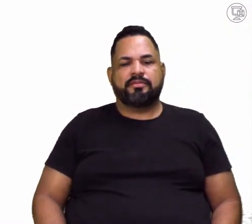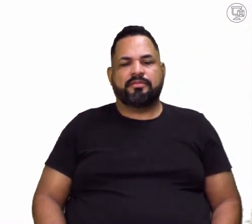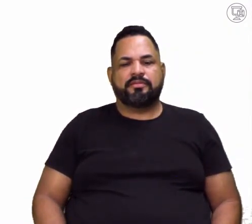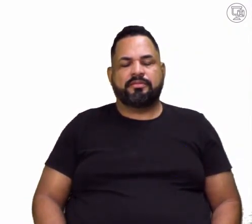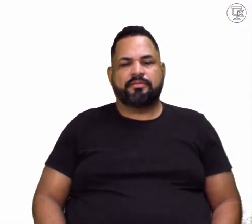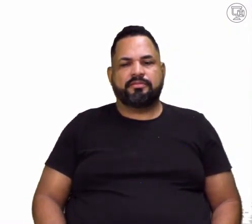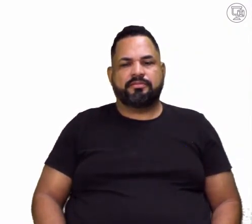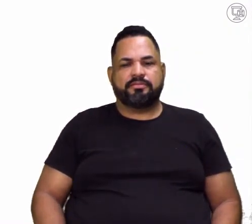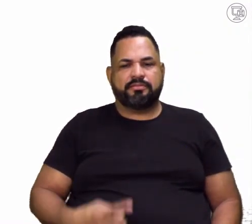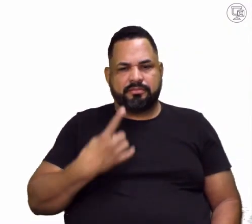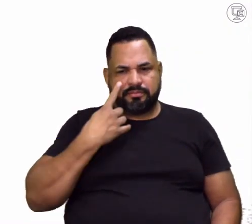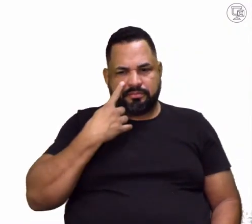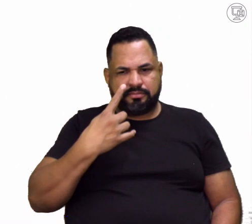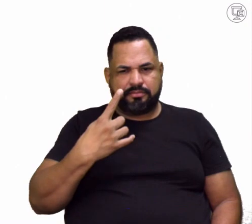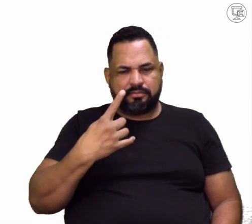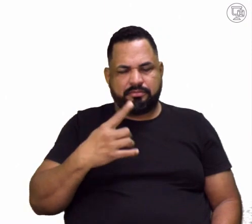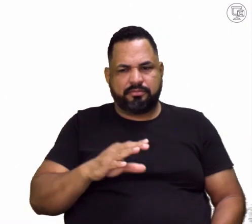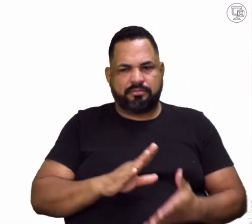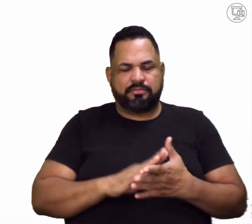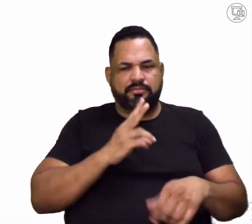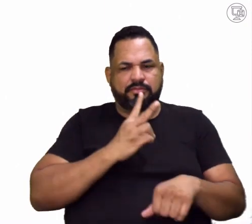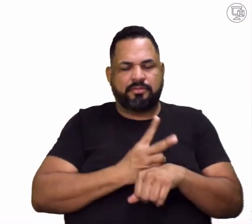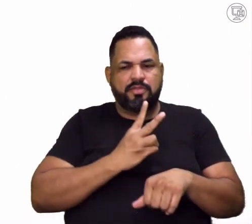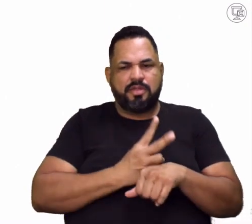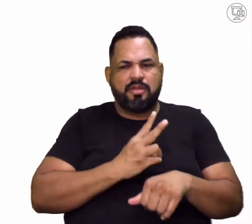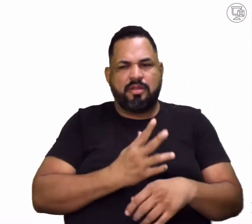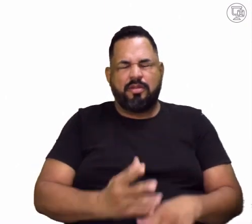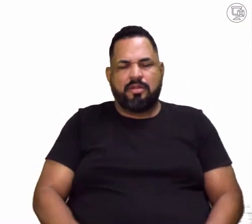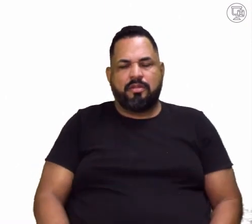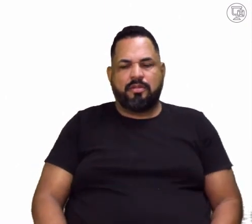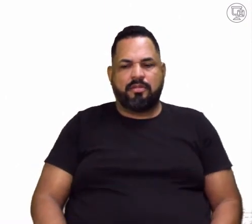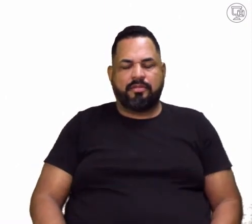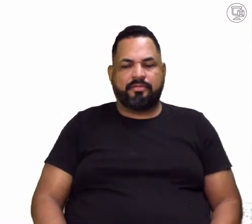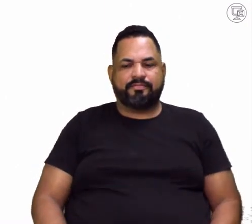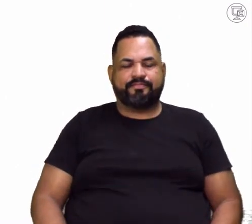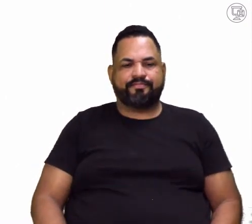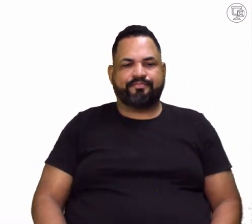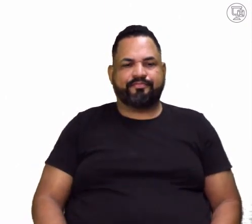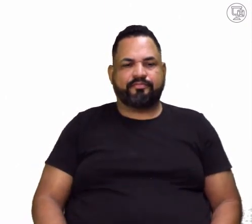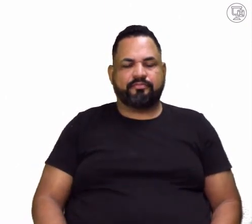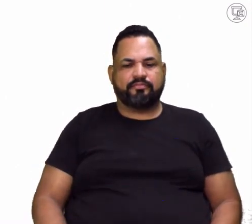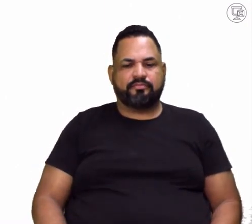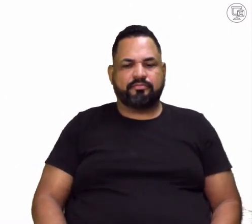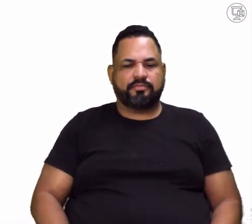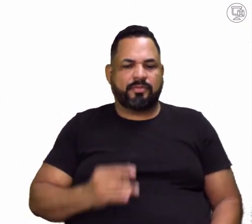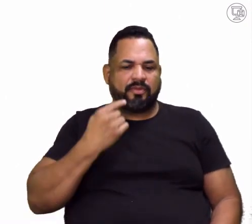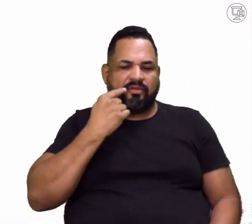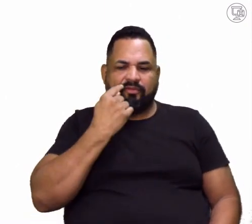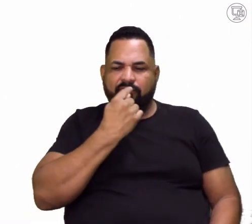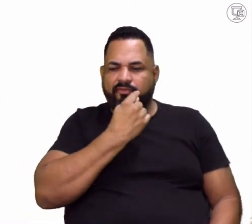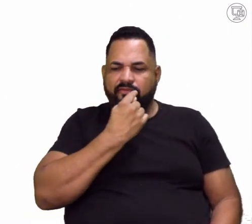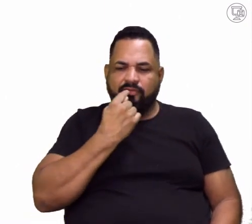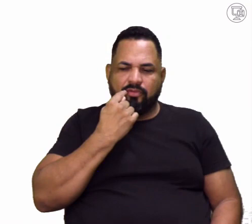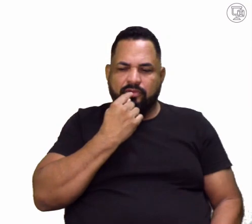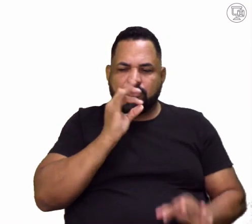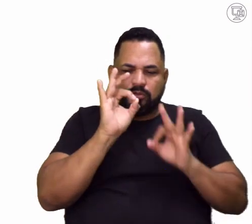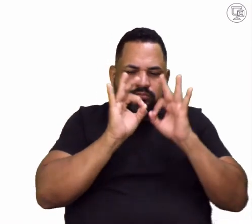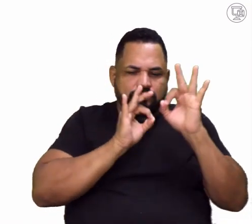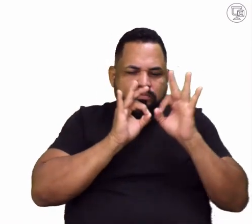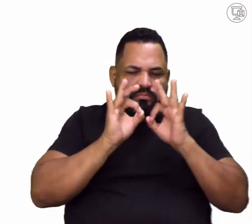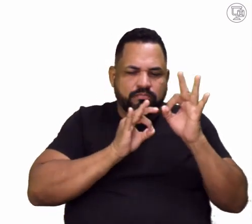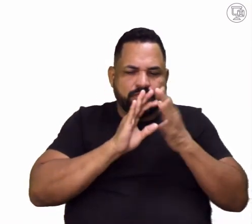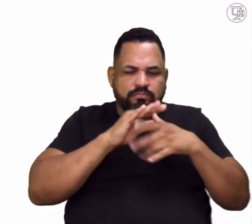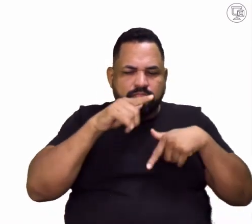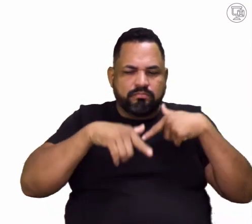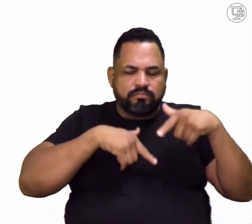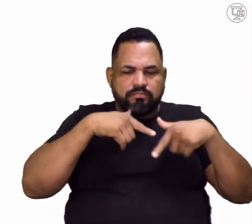vocês viram que no vídeo nosso falou sobre a dentição né como trabalhar o dente